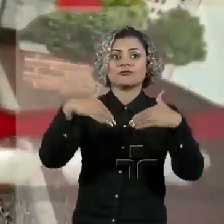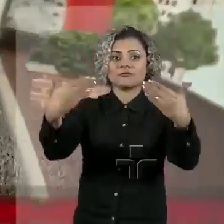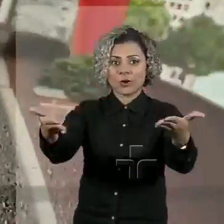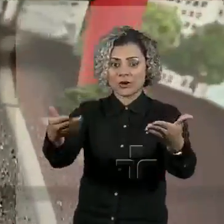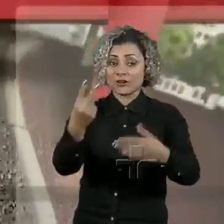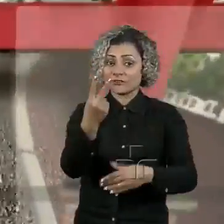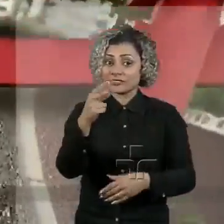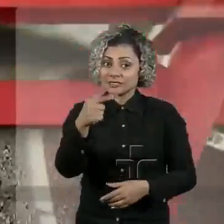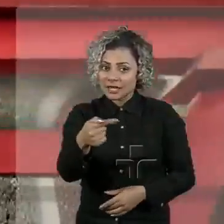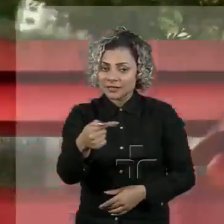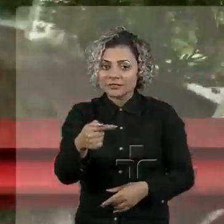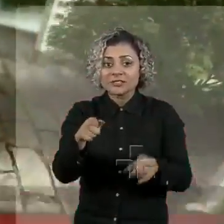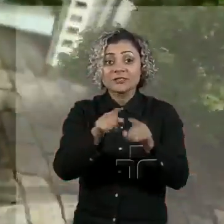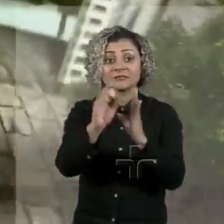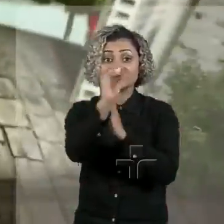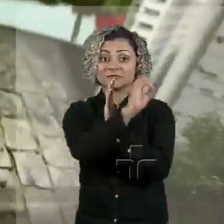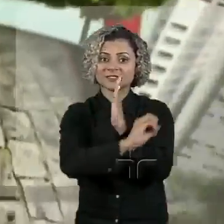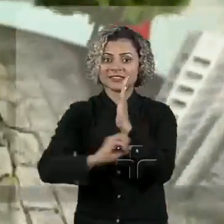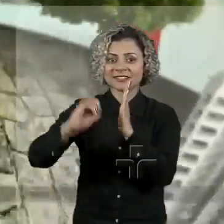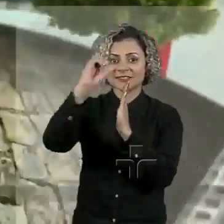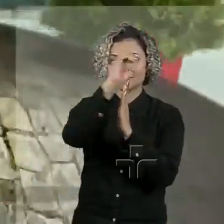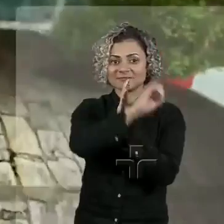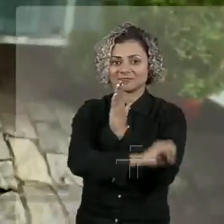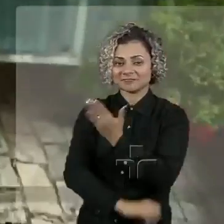aí, a virada cultural.